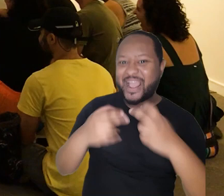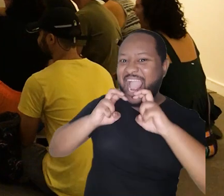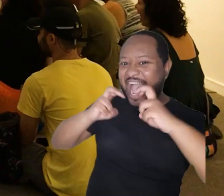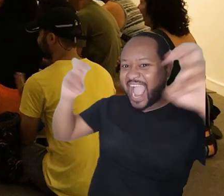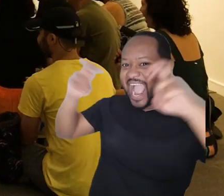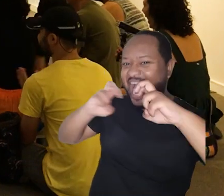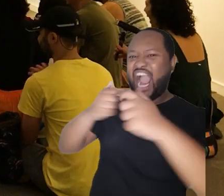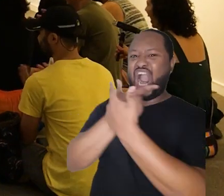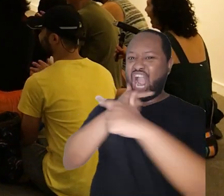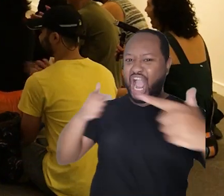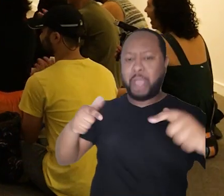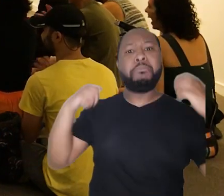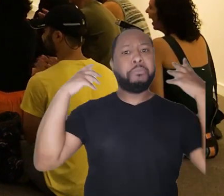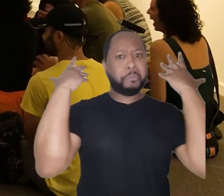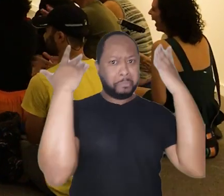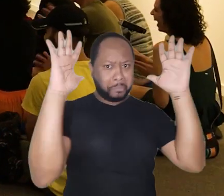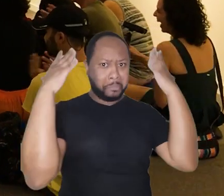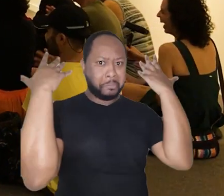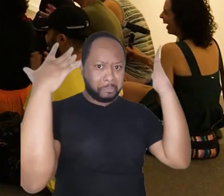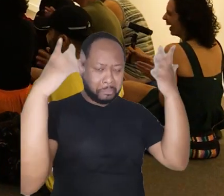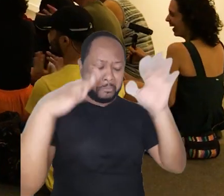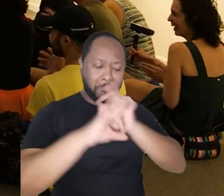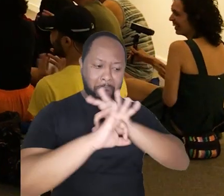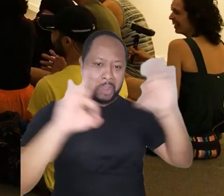Aplausos, essa risada foi incrível.